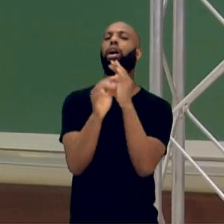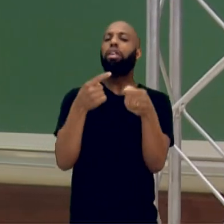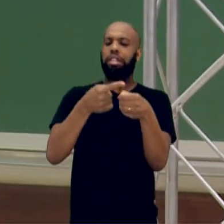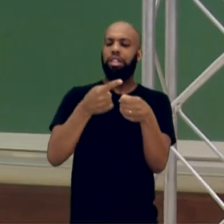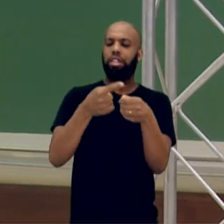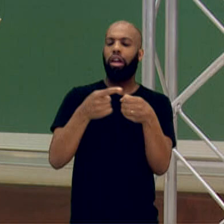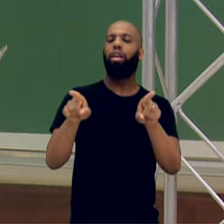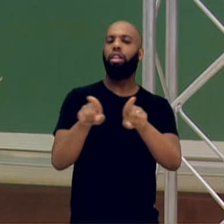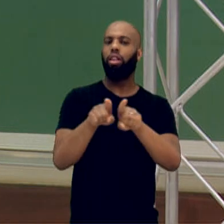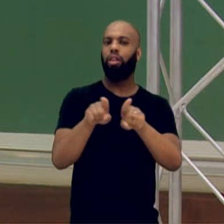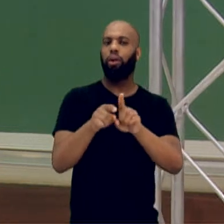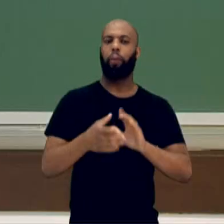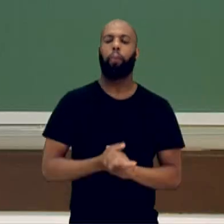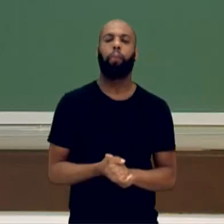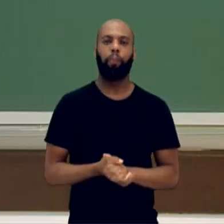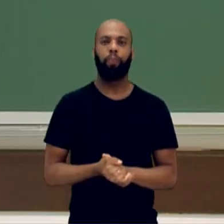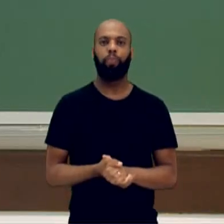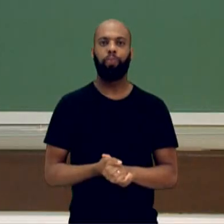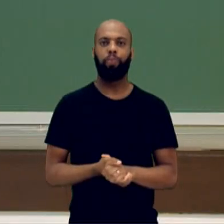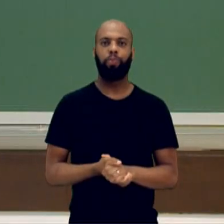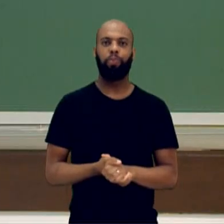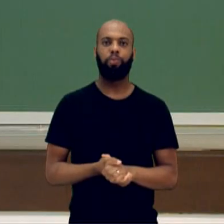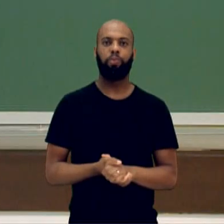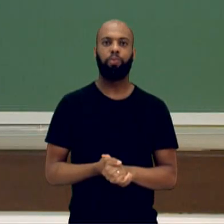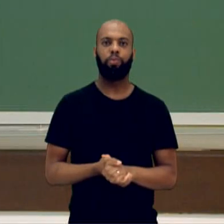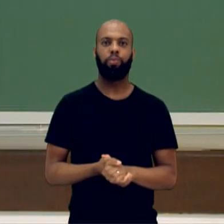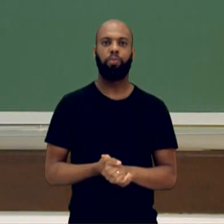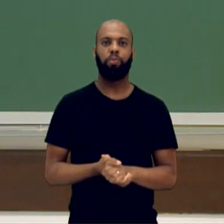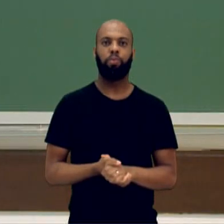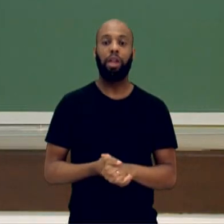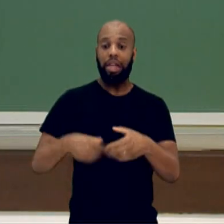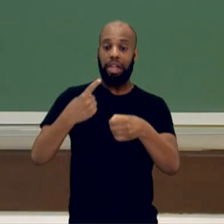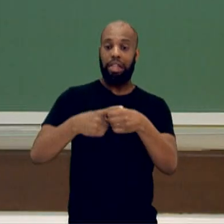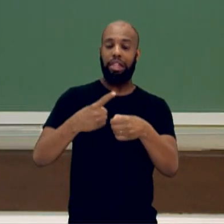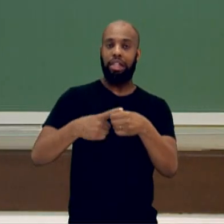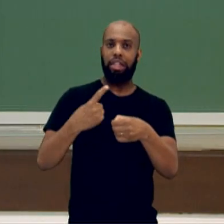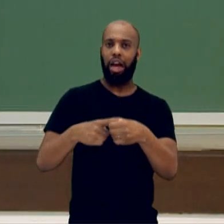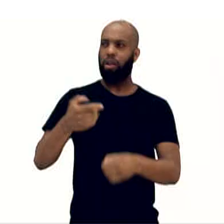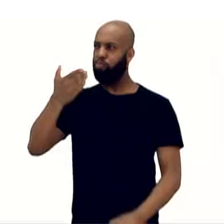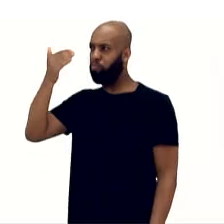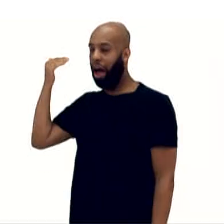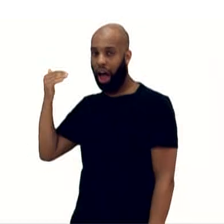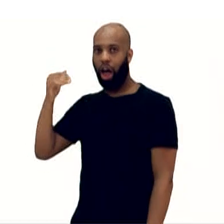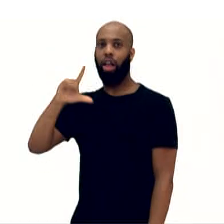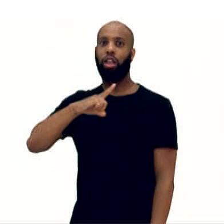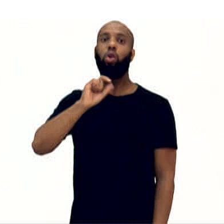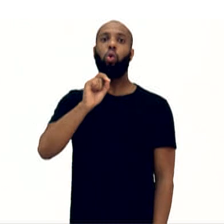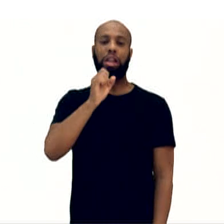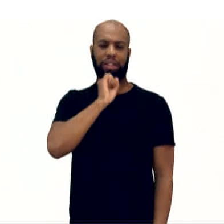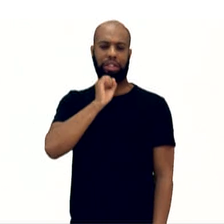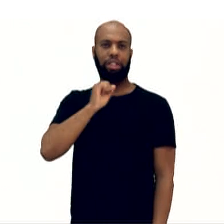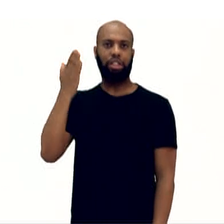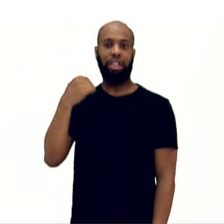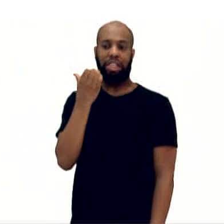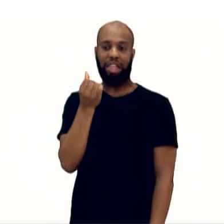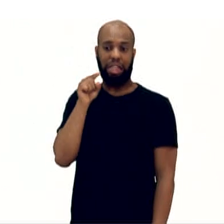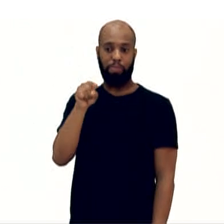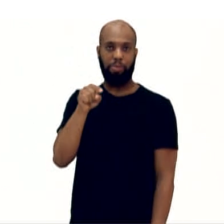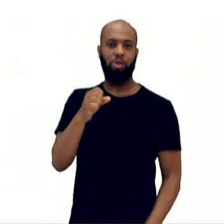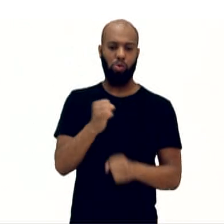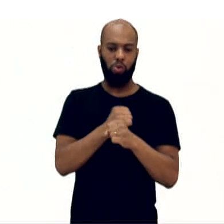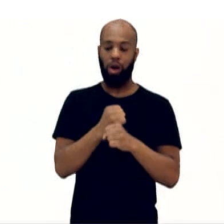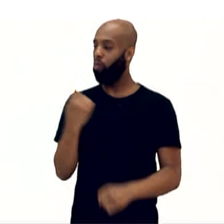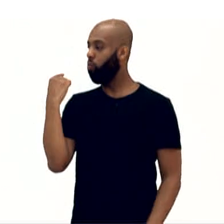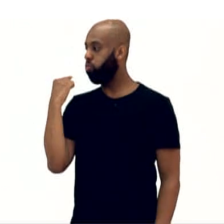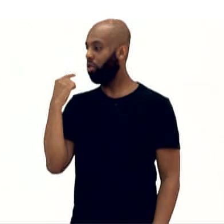de urbanização. Tá? As cidades mais antigas teriam surgido há cerca de 6.000